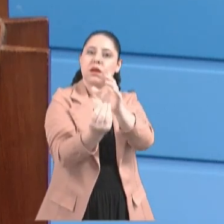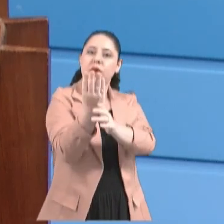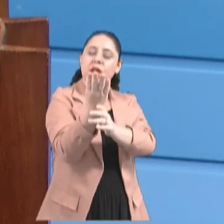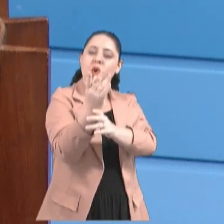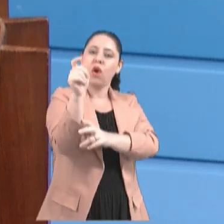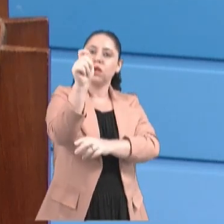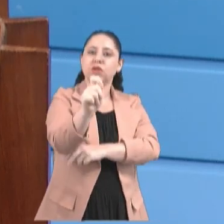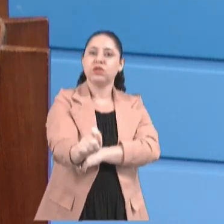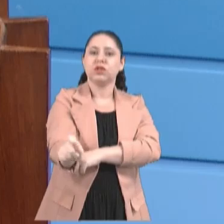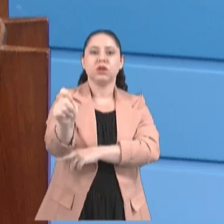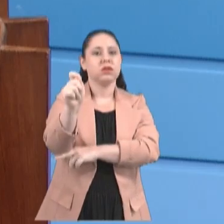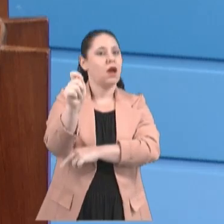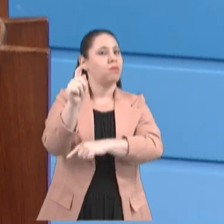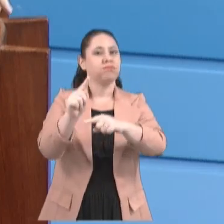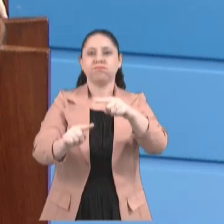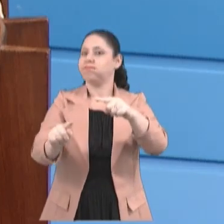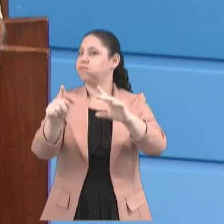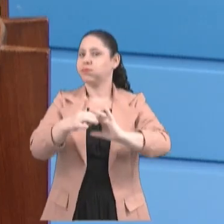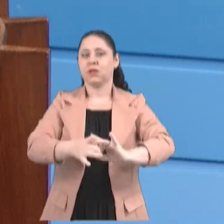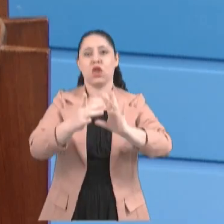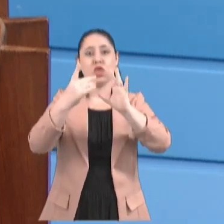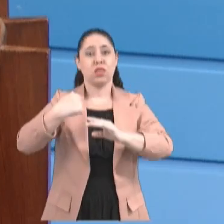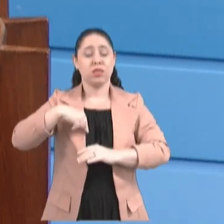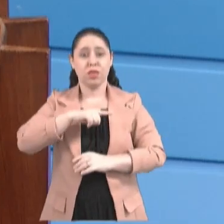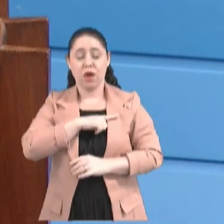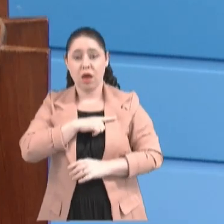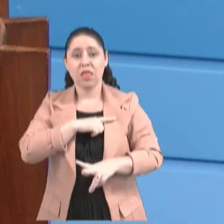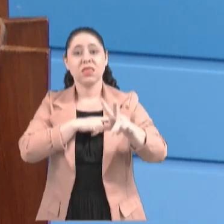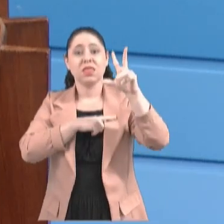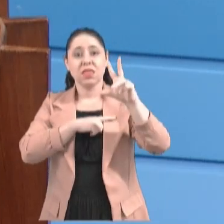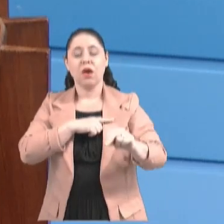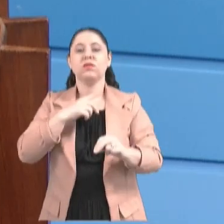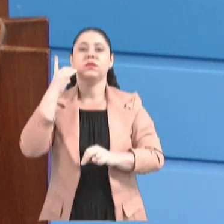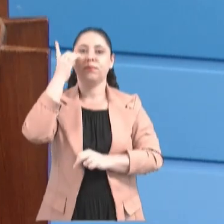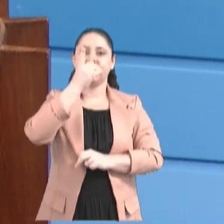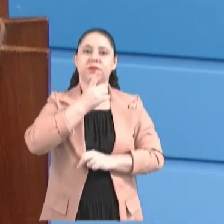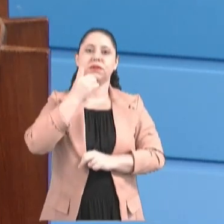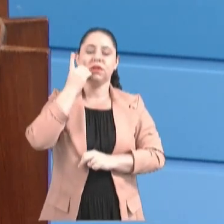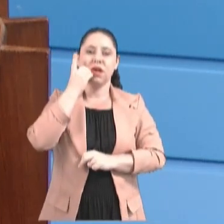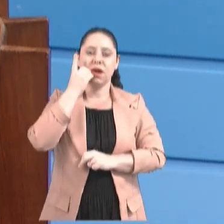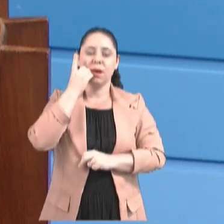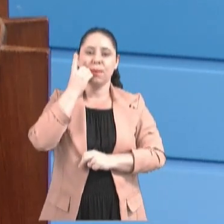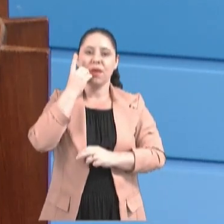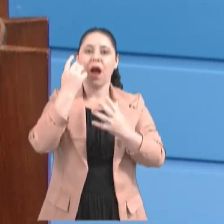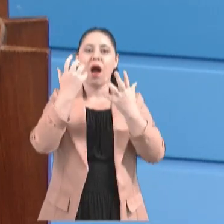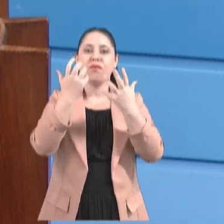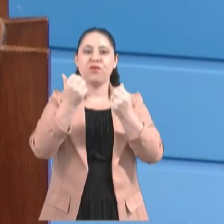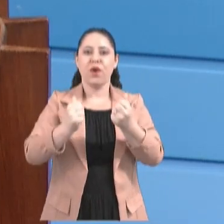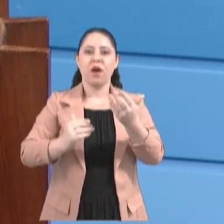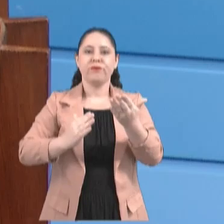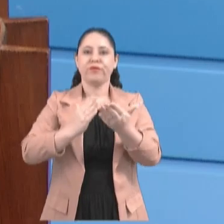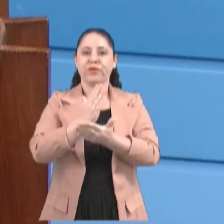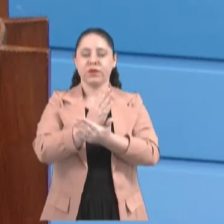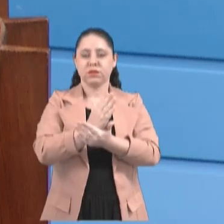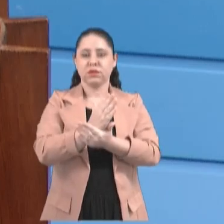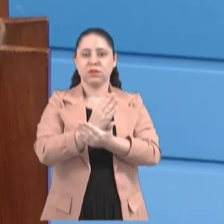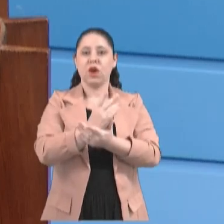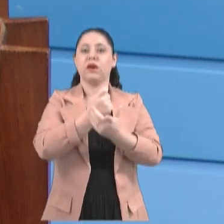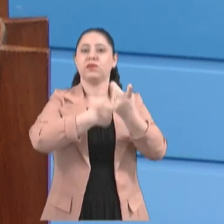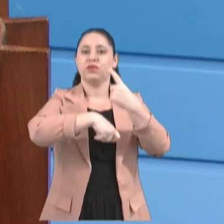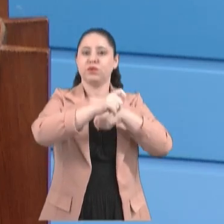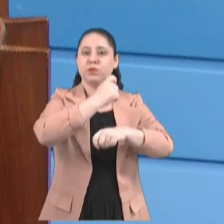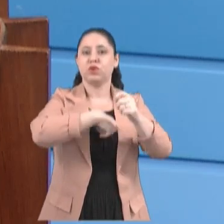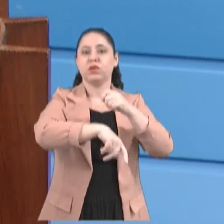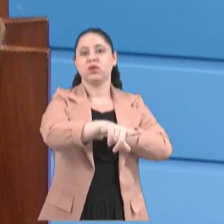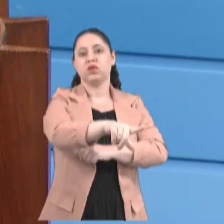essa agência, não permite que nós, deputados, convalidemos um ato administrativo